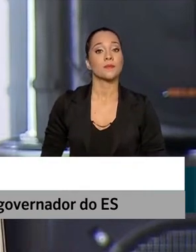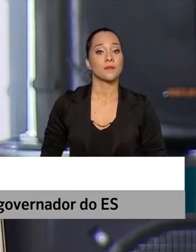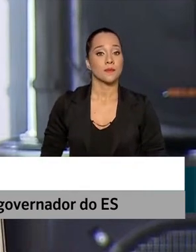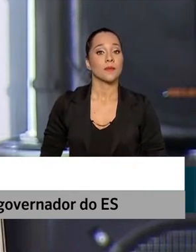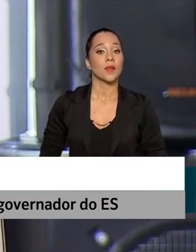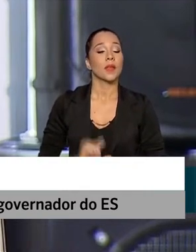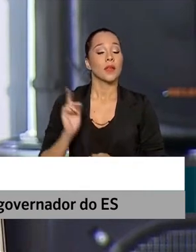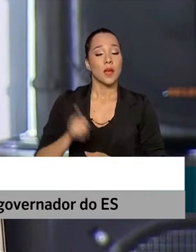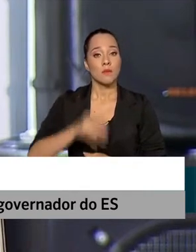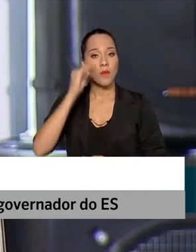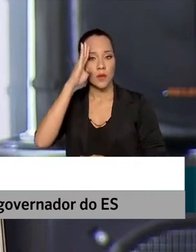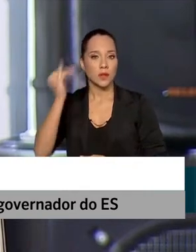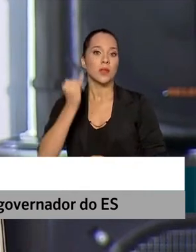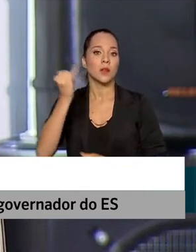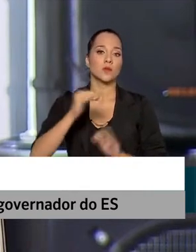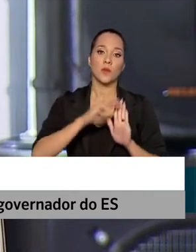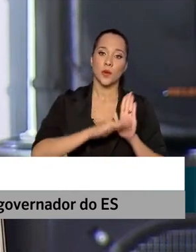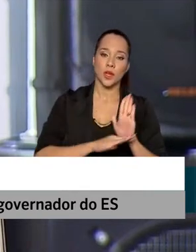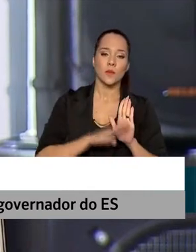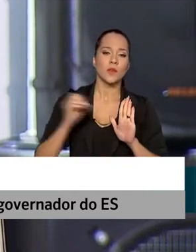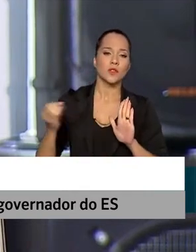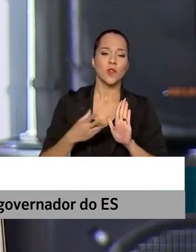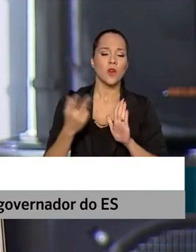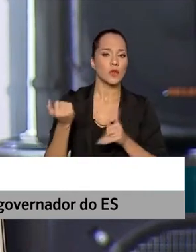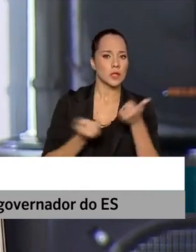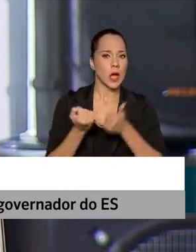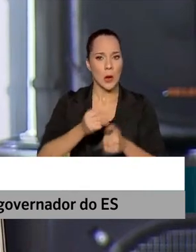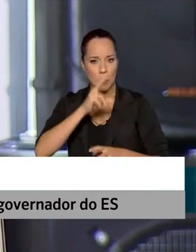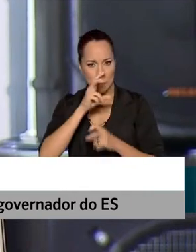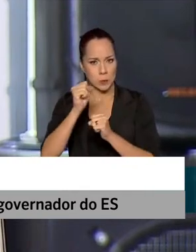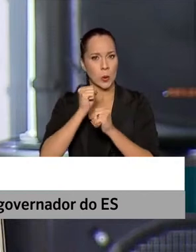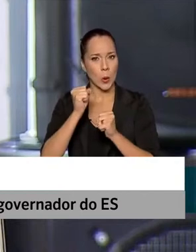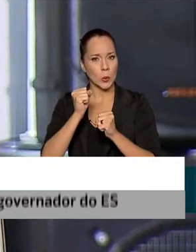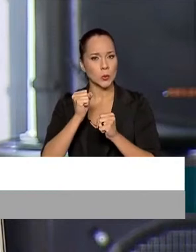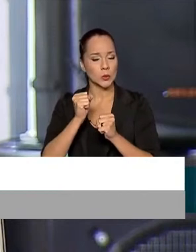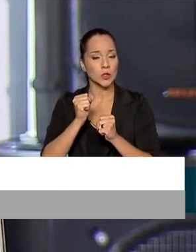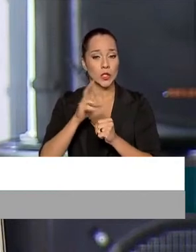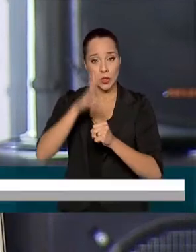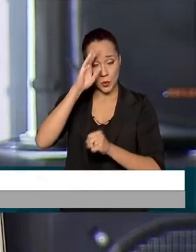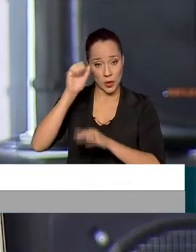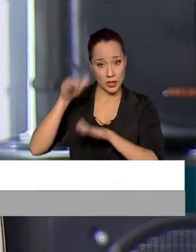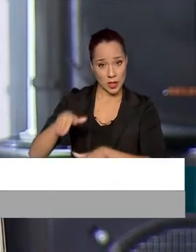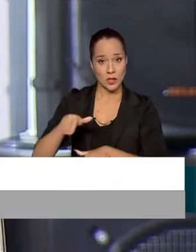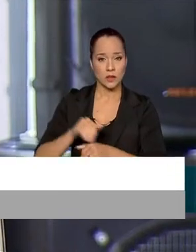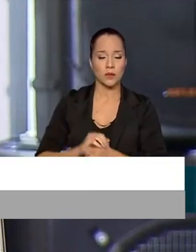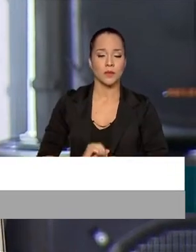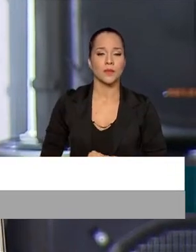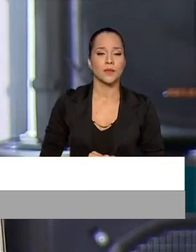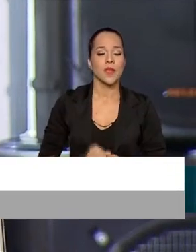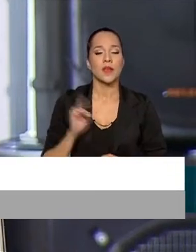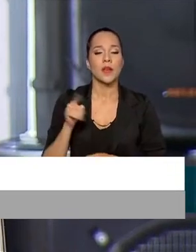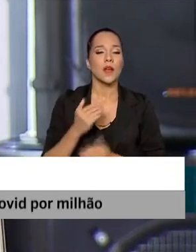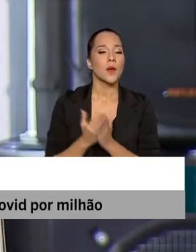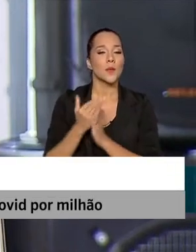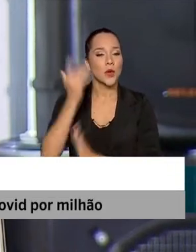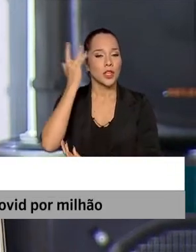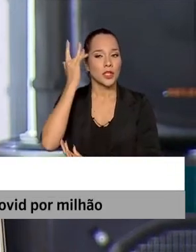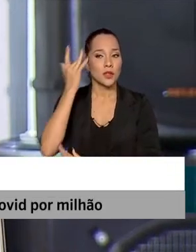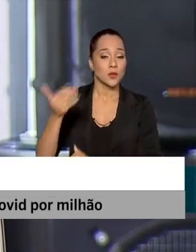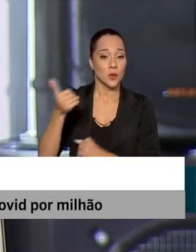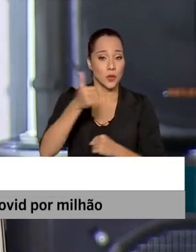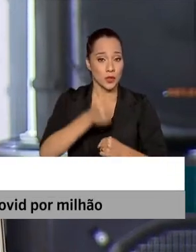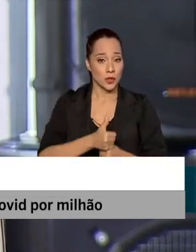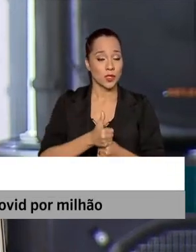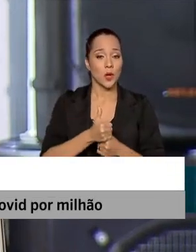Destaque para o programa de novos blindados do Exército, o programa estratégico Nova Couraça, com a modernização e